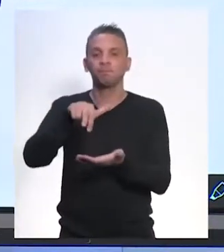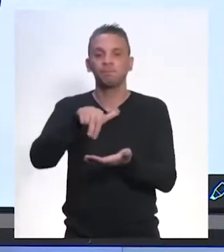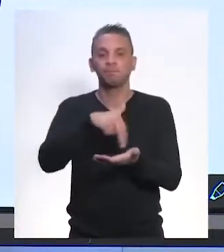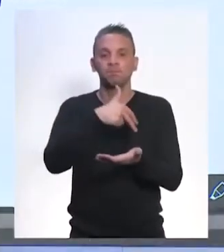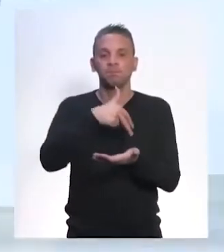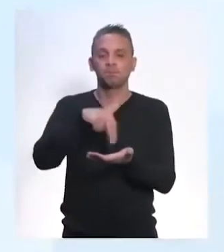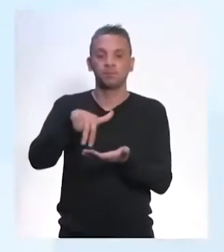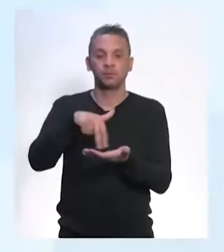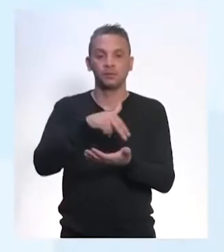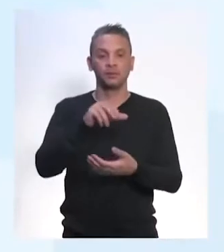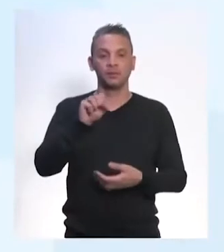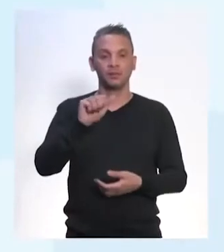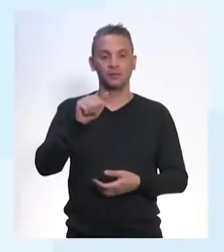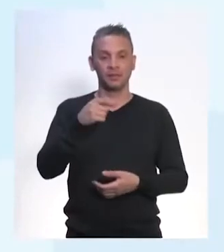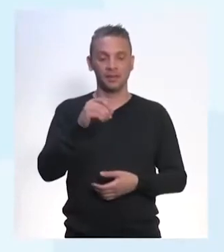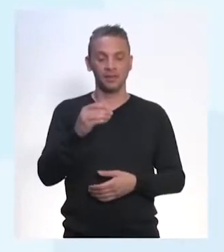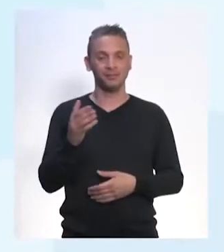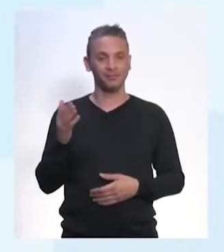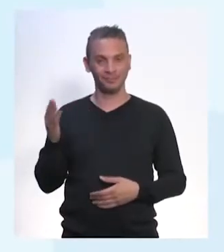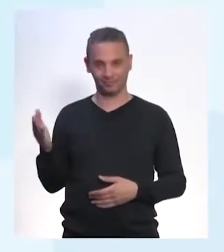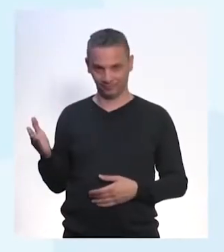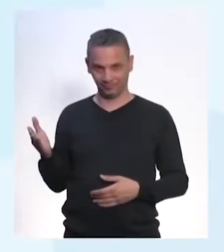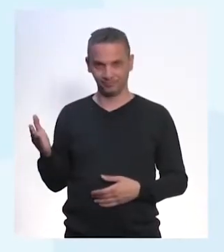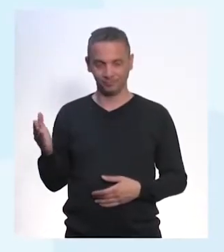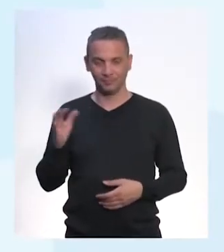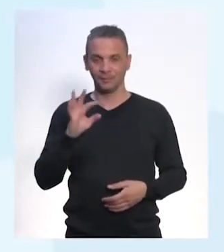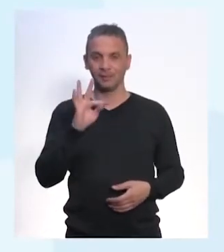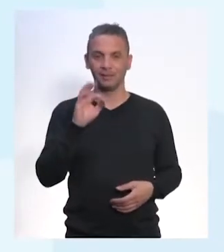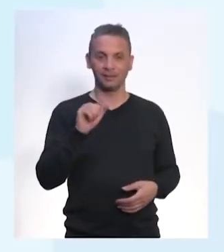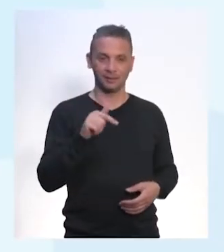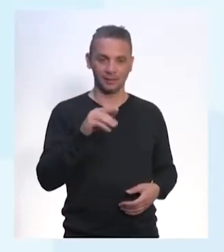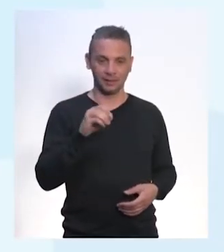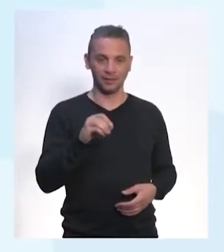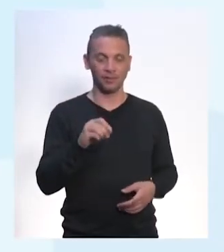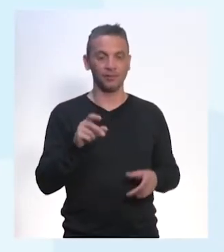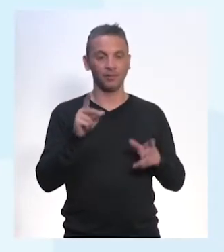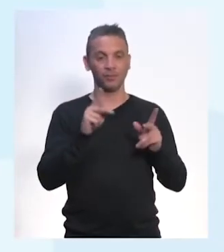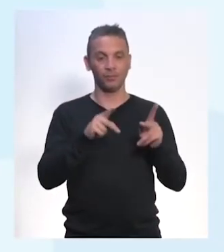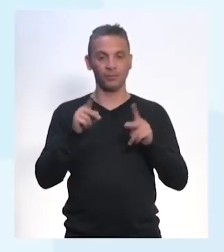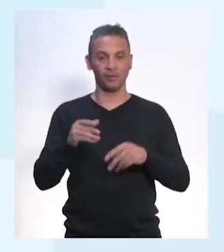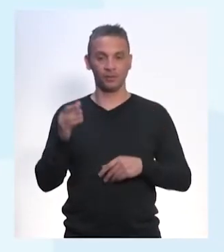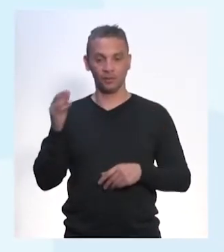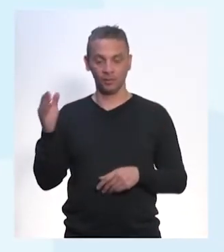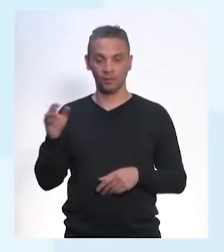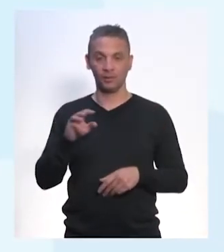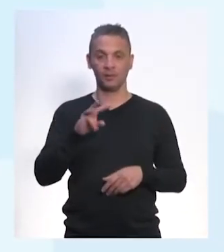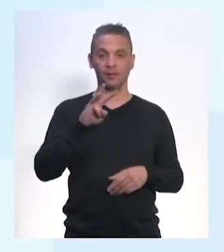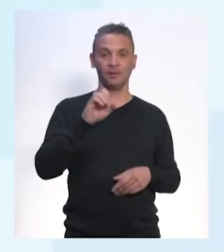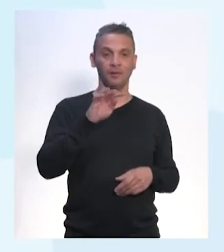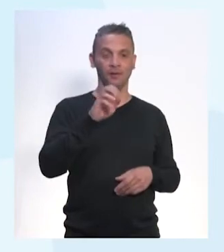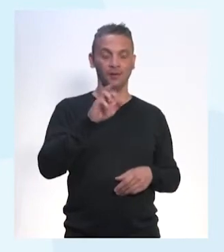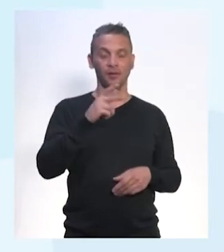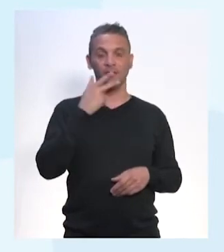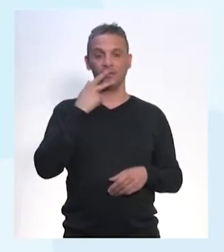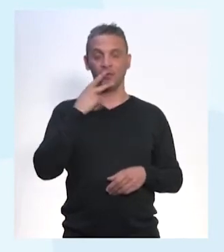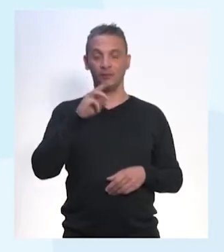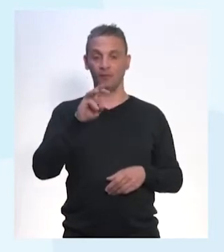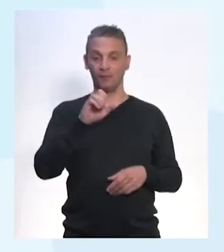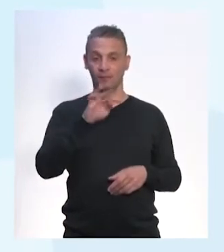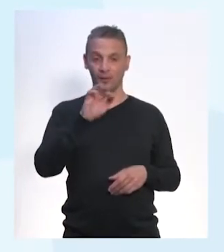vocês estão vendo o tango, né? Como ali o professor Walter, né? O Walter, no caso, citou a valsa, tá?